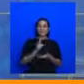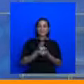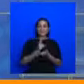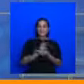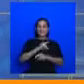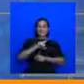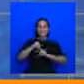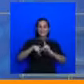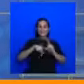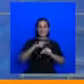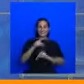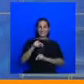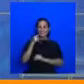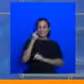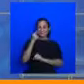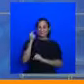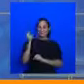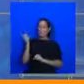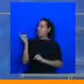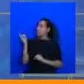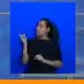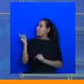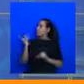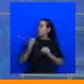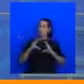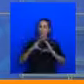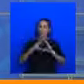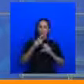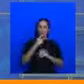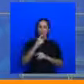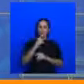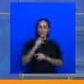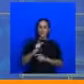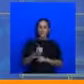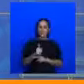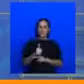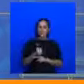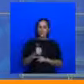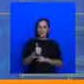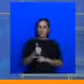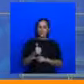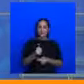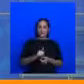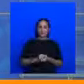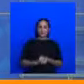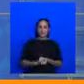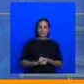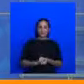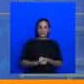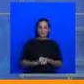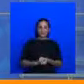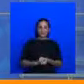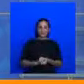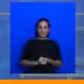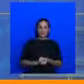Vamos seguir sorteando. Bola vermelha, 11. Vermelha, número 11.